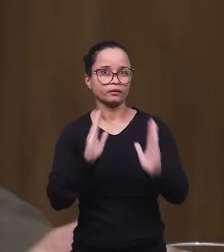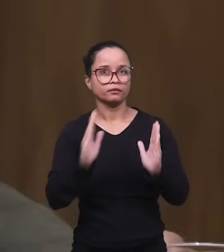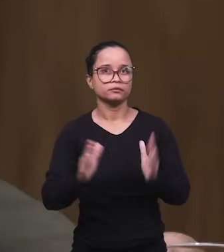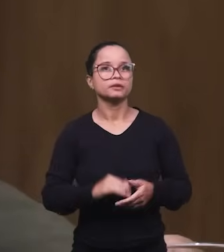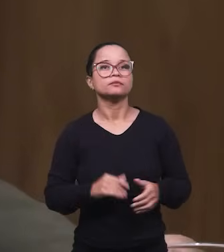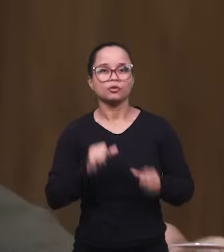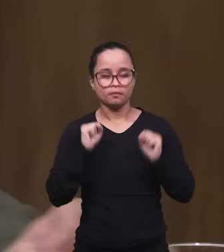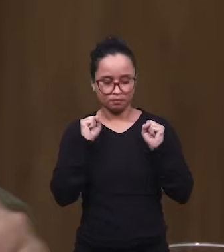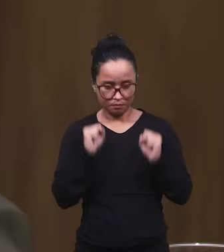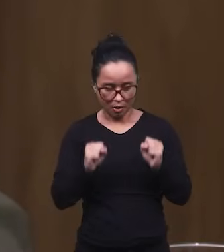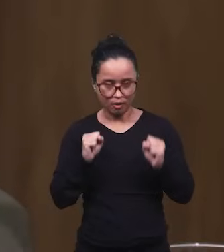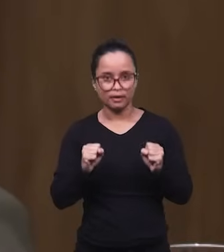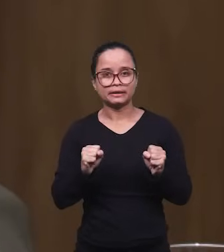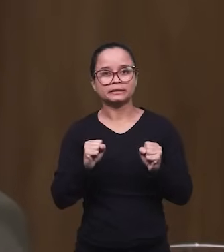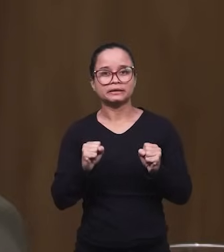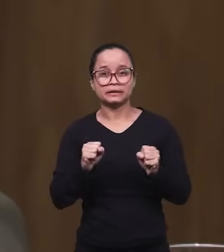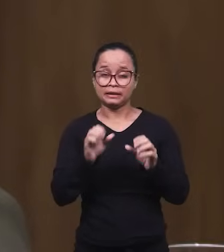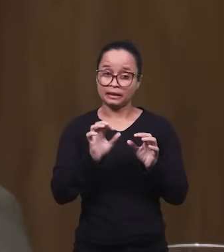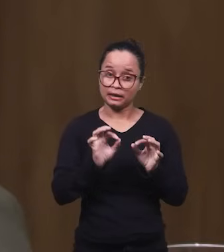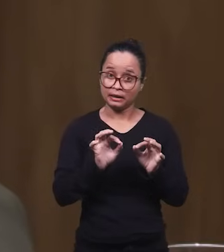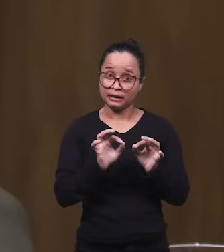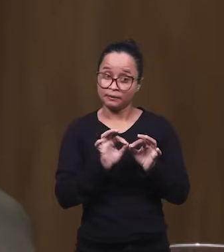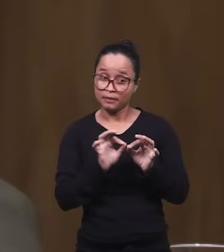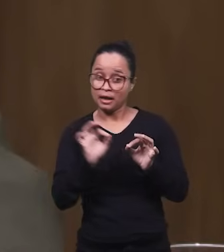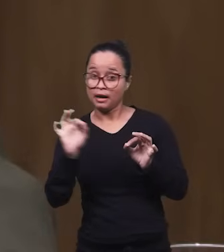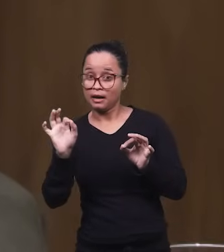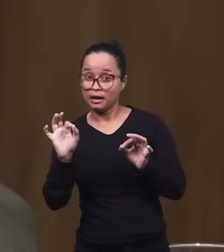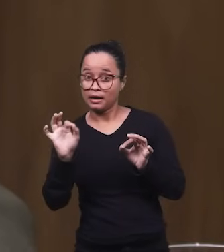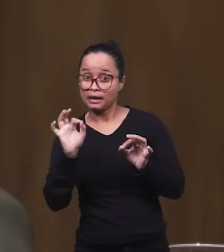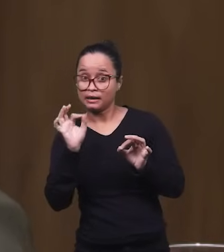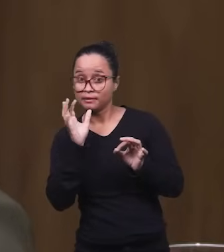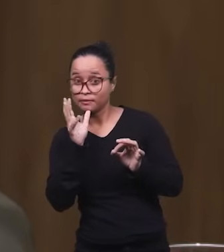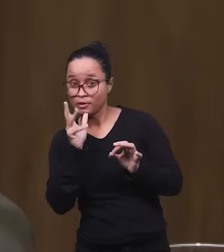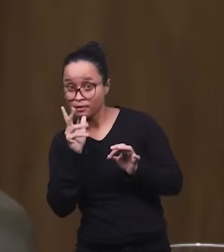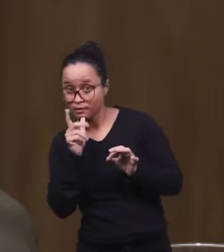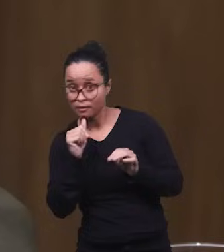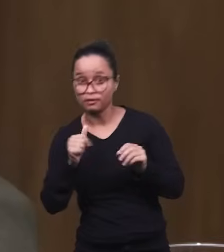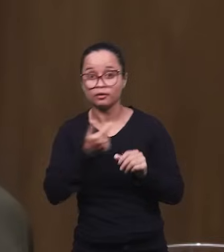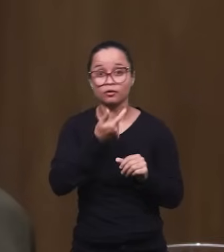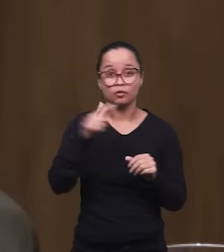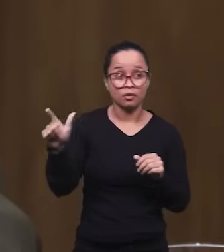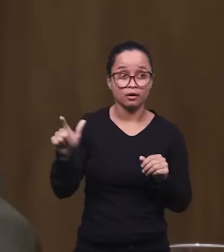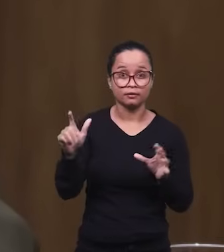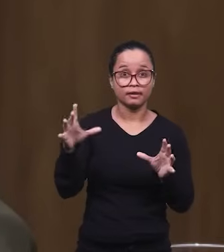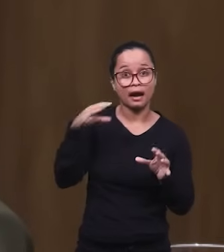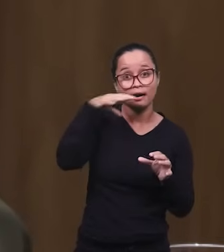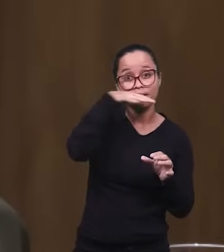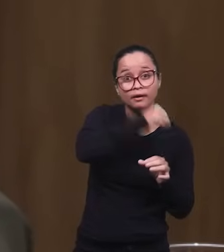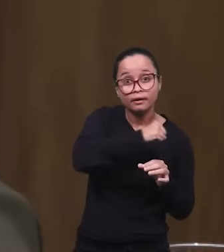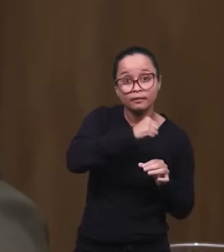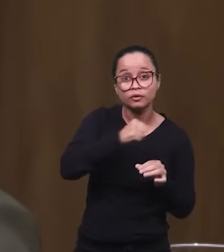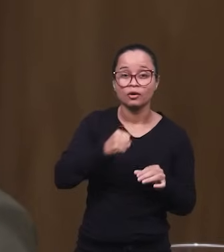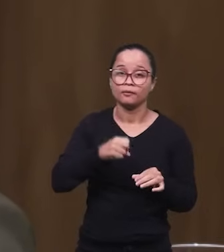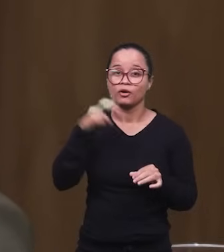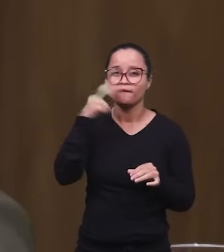pode ser dilatado, ele pode ser contraído. Em alguns casos, a velocidade da luz vai contrair o tempo ou vai esticar o tempo.